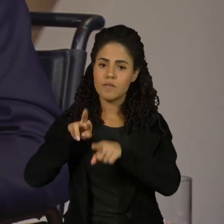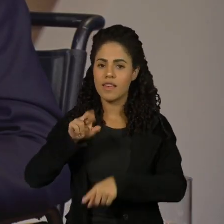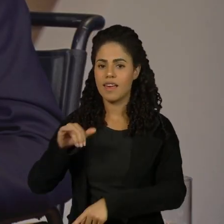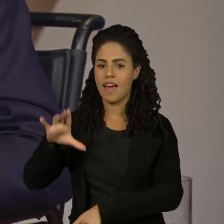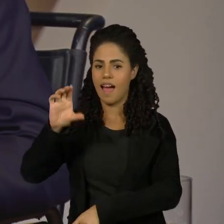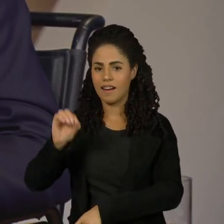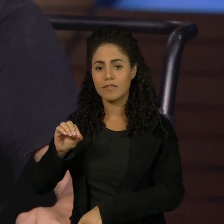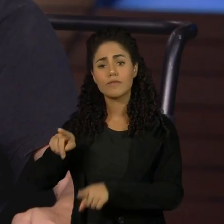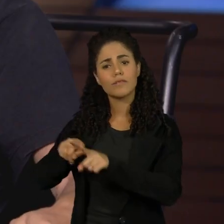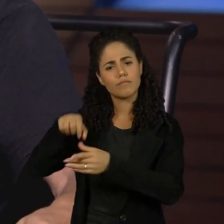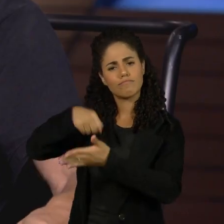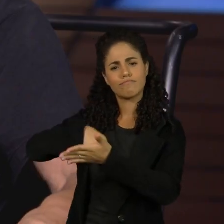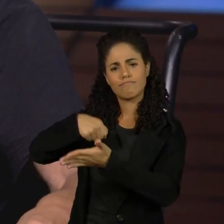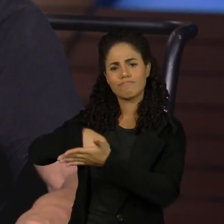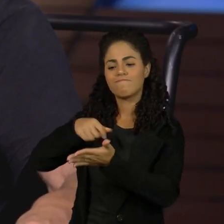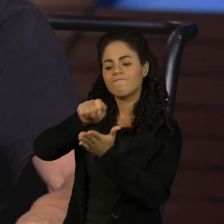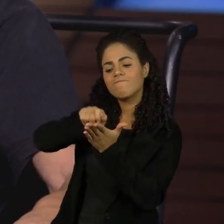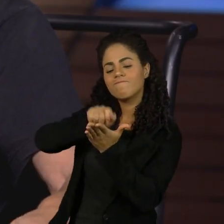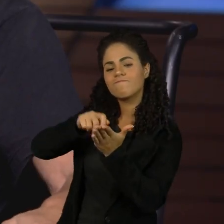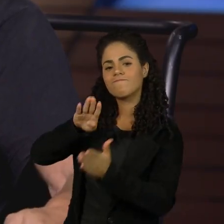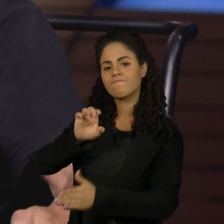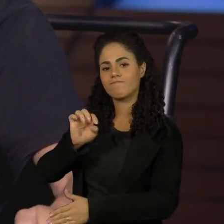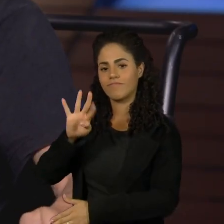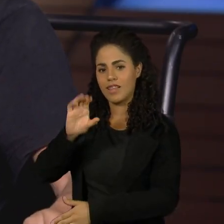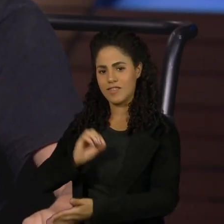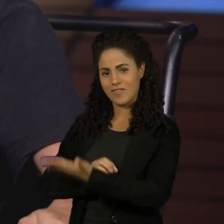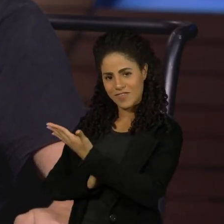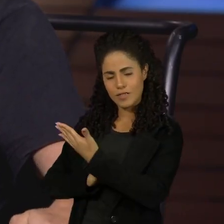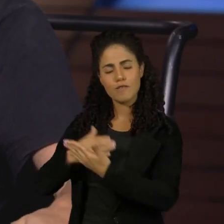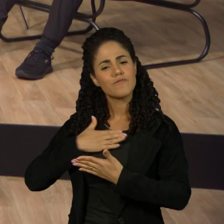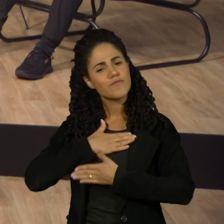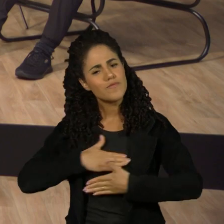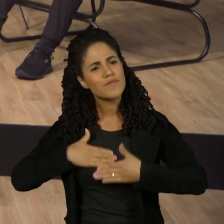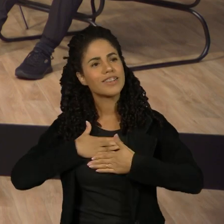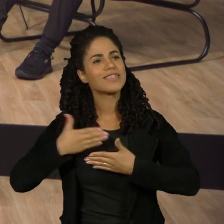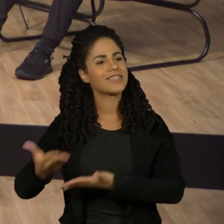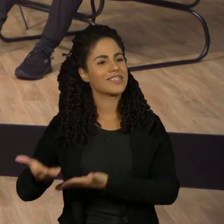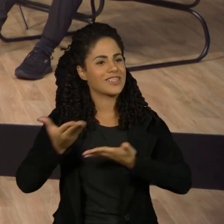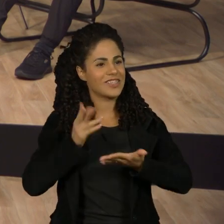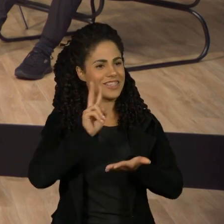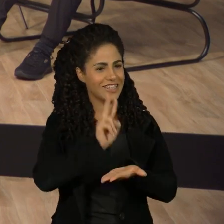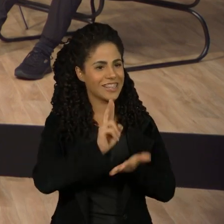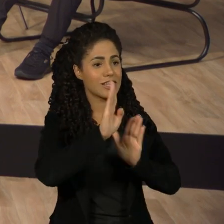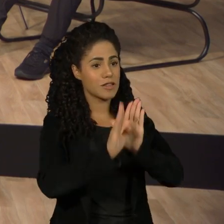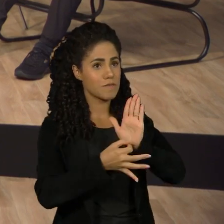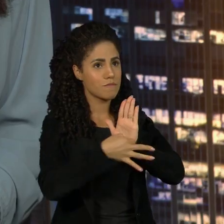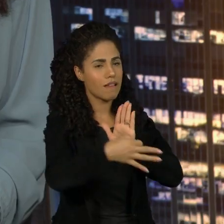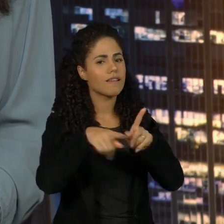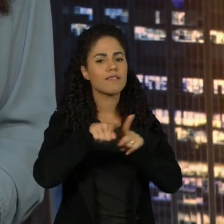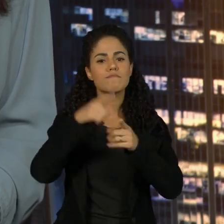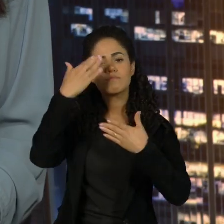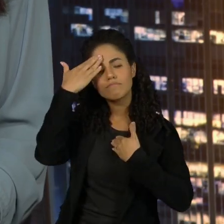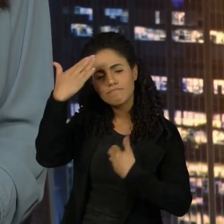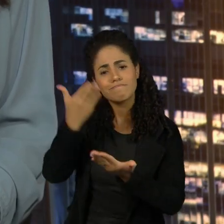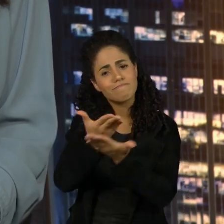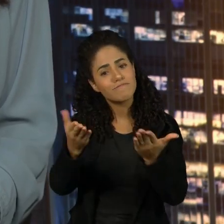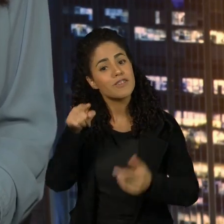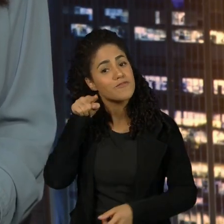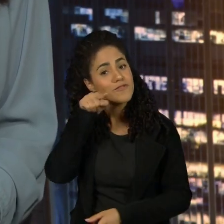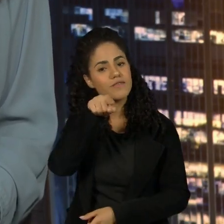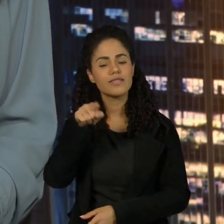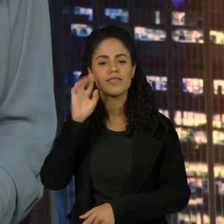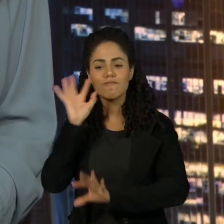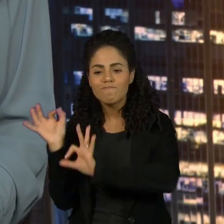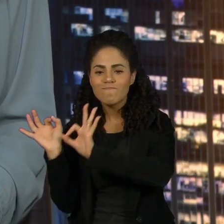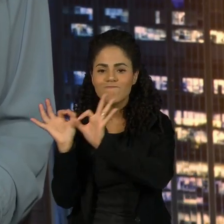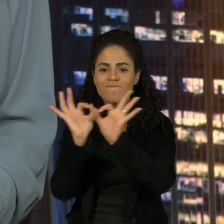Dias, e o ativista e escritor Beto Volpi. Foi um prazer recebê-los aqui. E um agradecimento especial a você do outro lado da